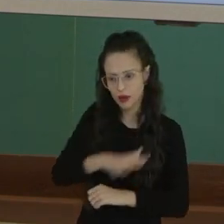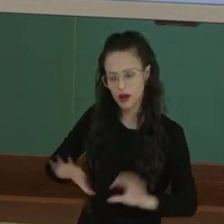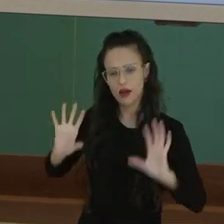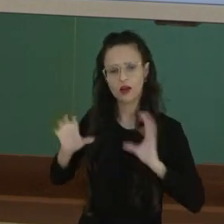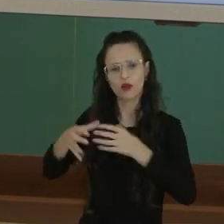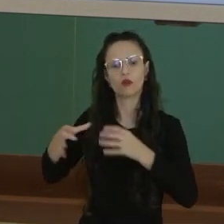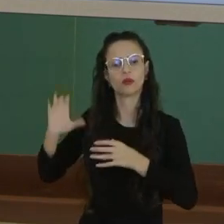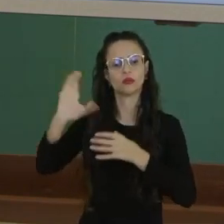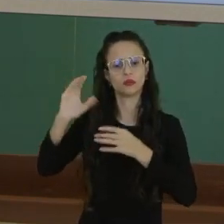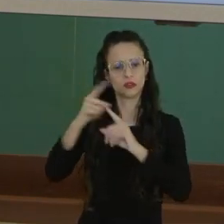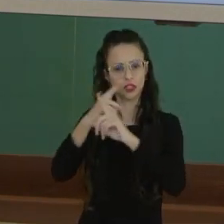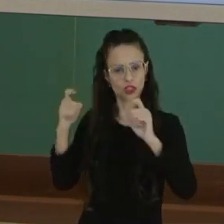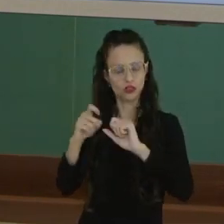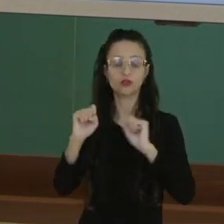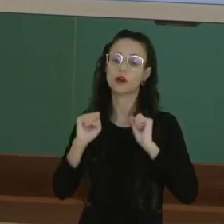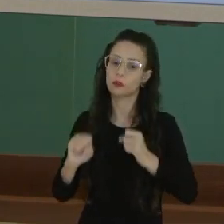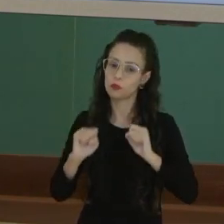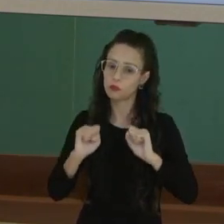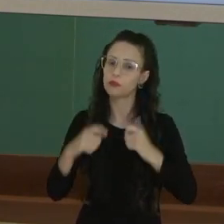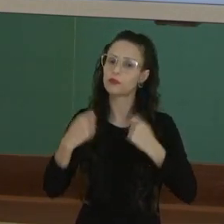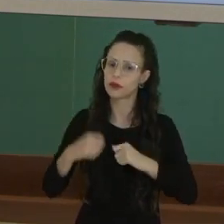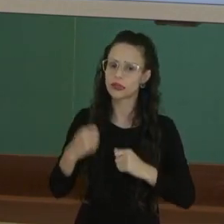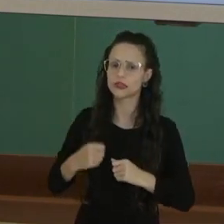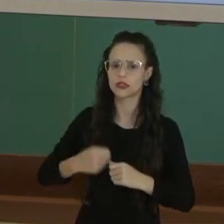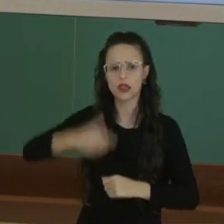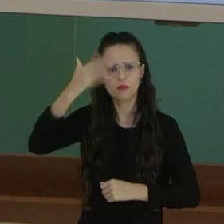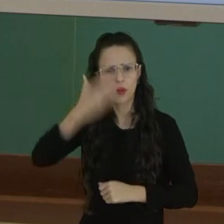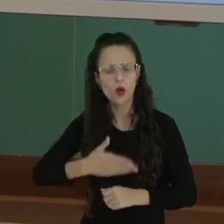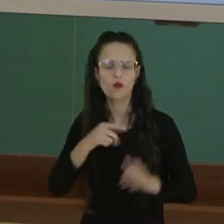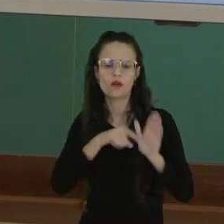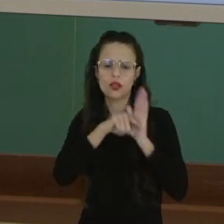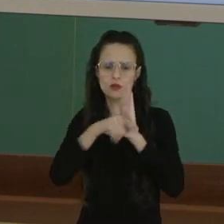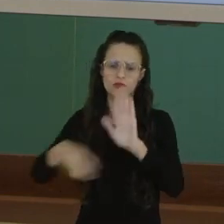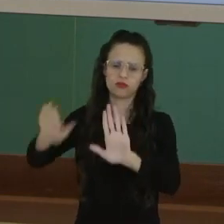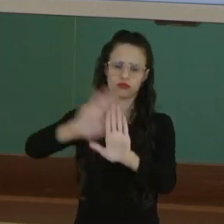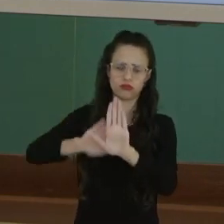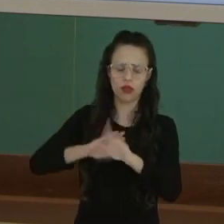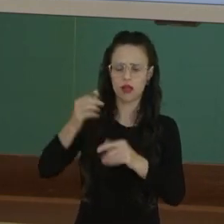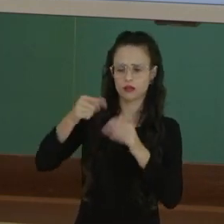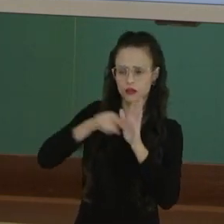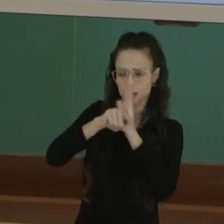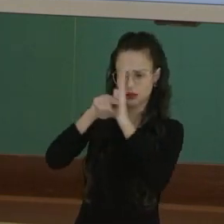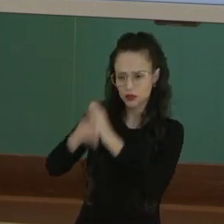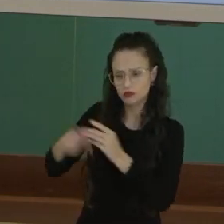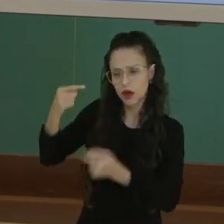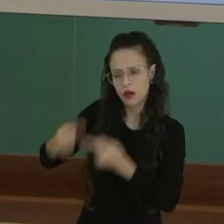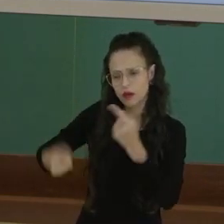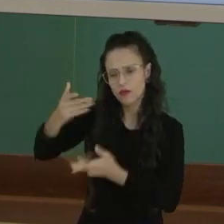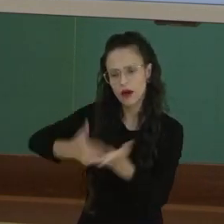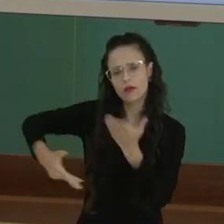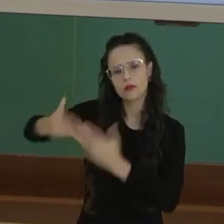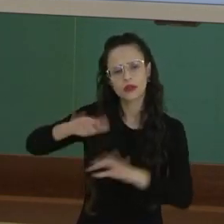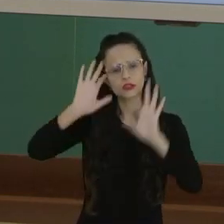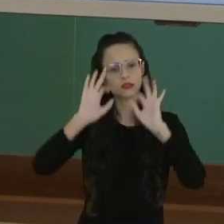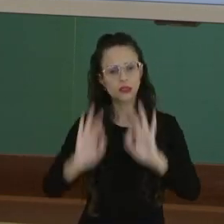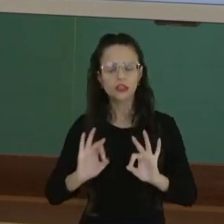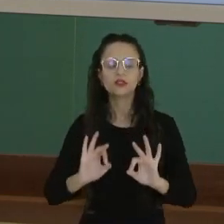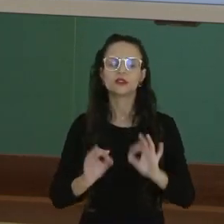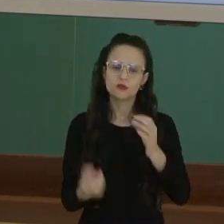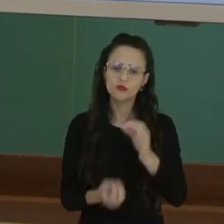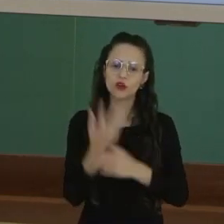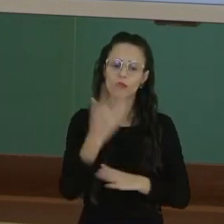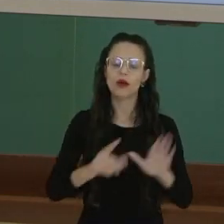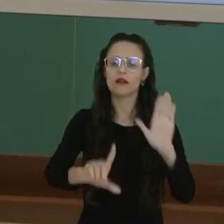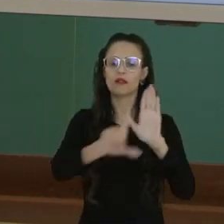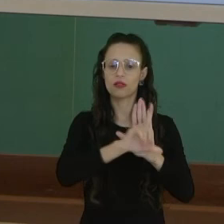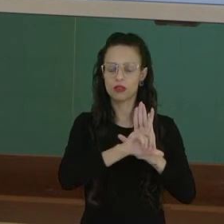científica, né, passa-se por um crivo, né? Existe todo um estudo, debate de ideias e tal, para realmente você reformular, né, uma